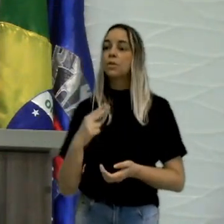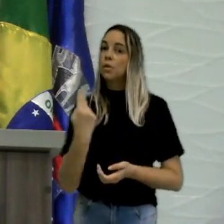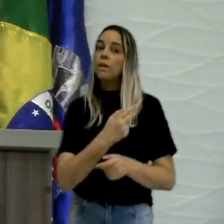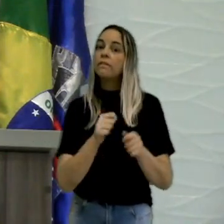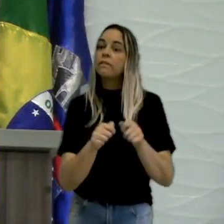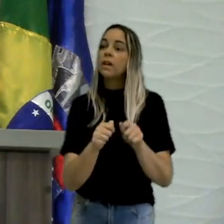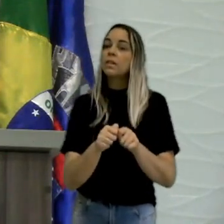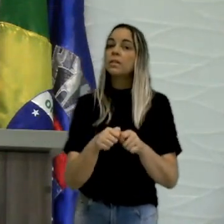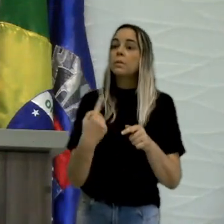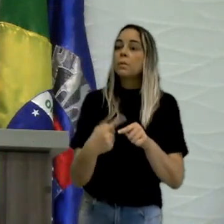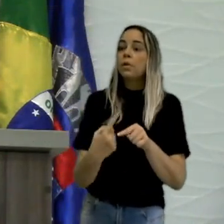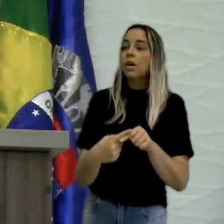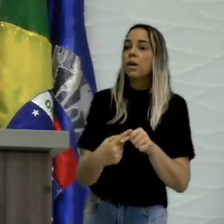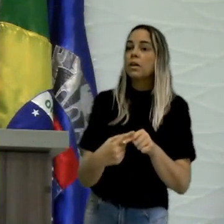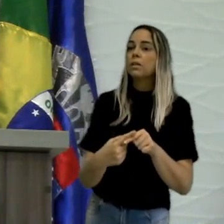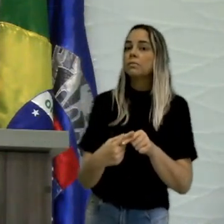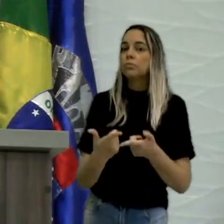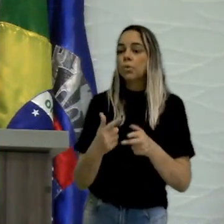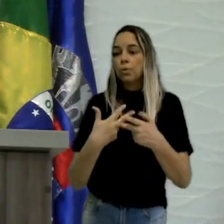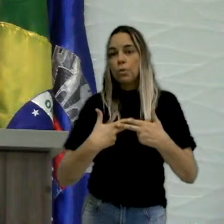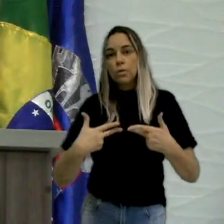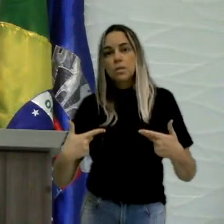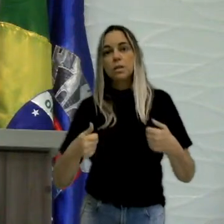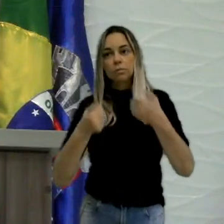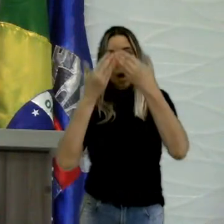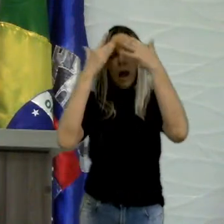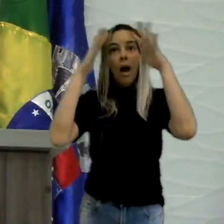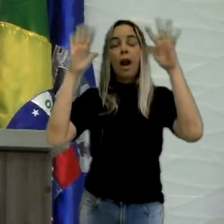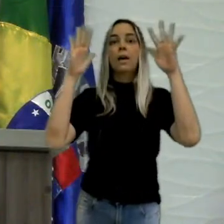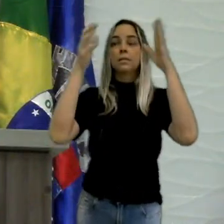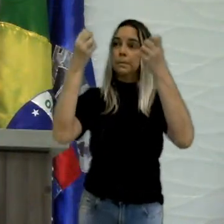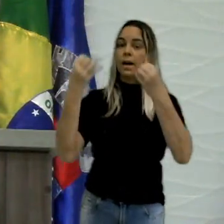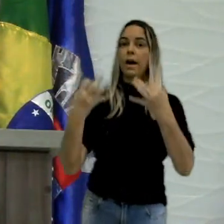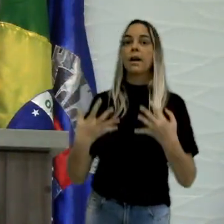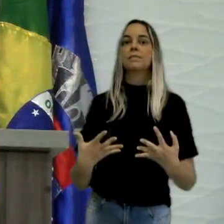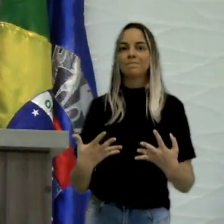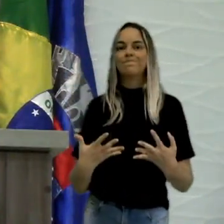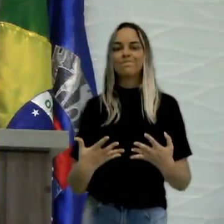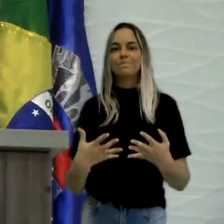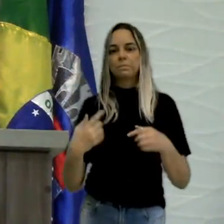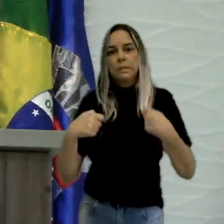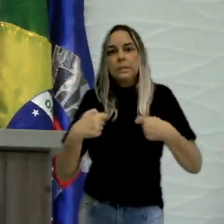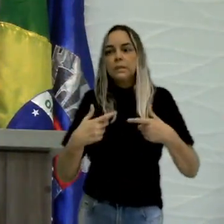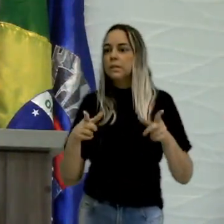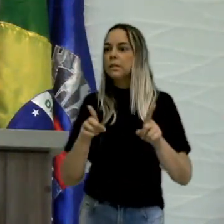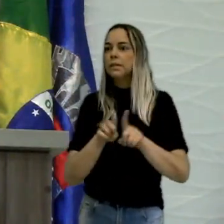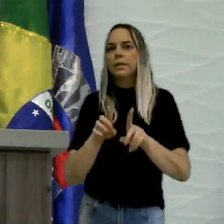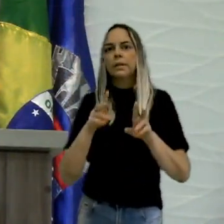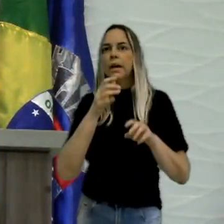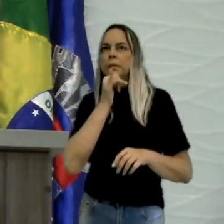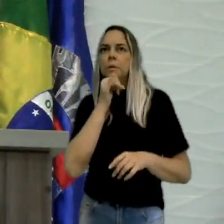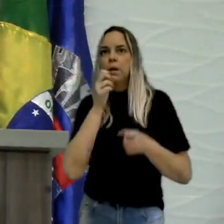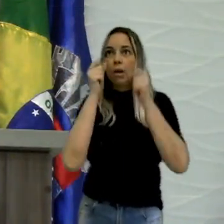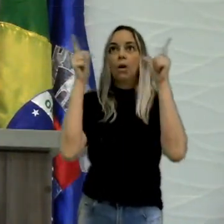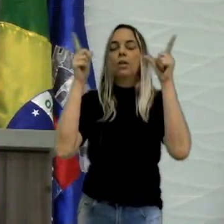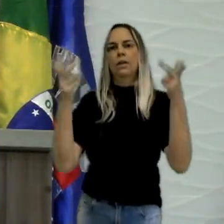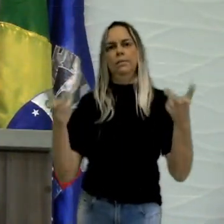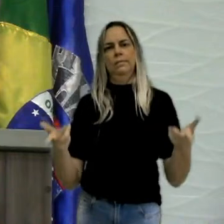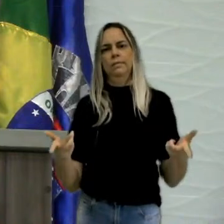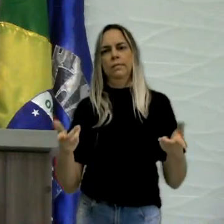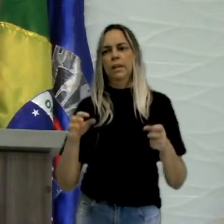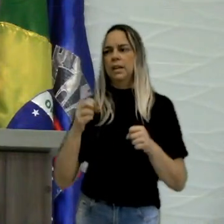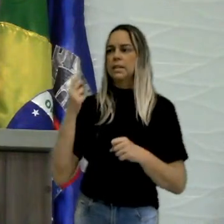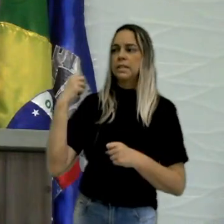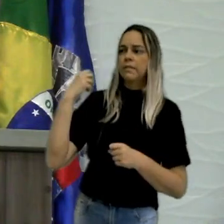precisa que, de fato, as coisas sejam esclarecidas e sejam acordadas. Não é acordar com o vereador, não é acordar